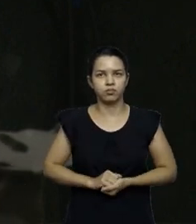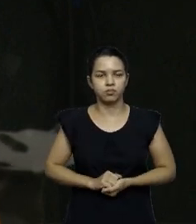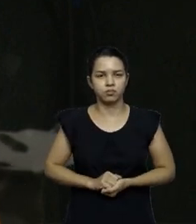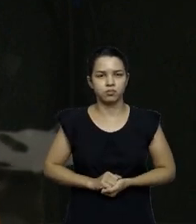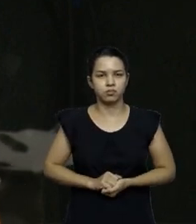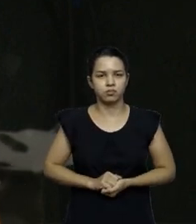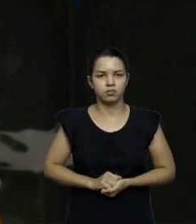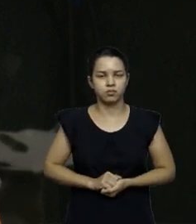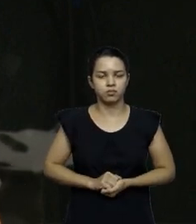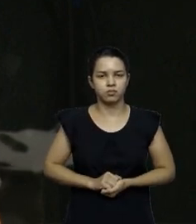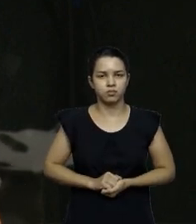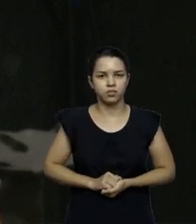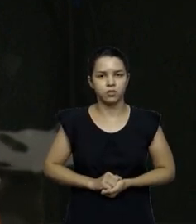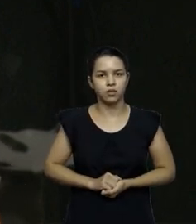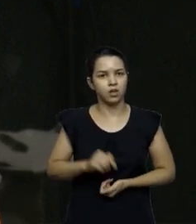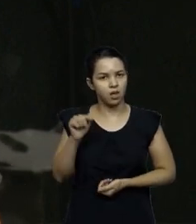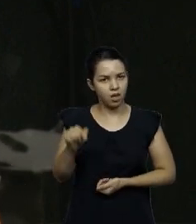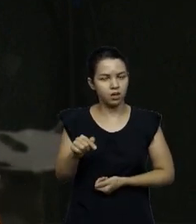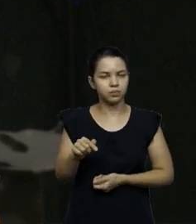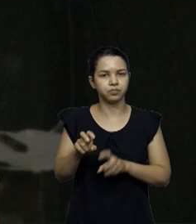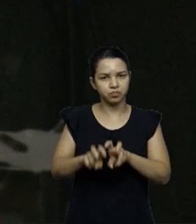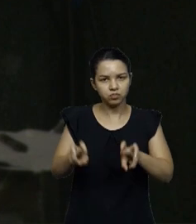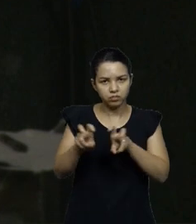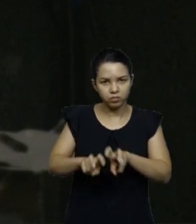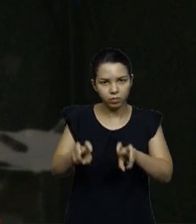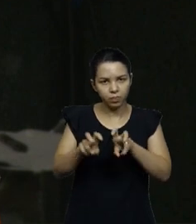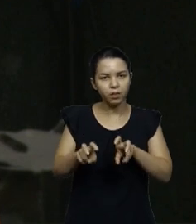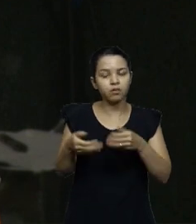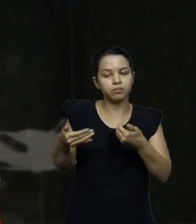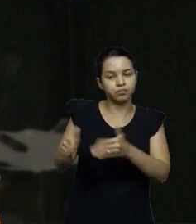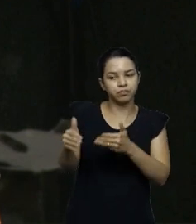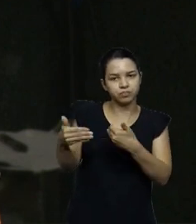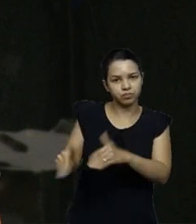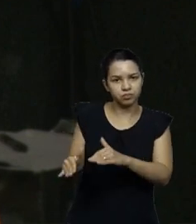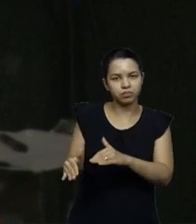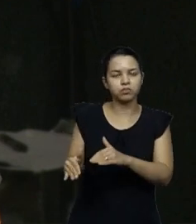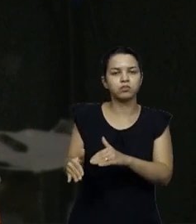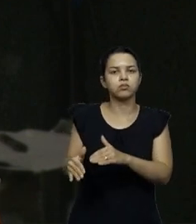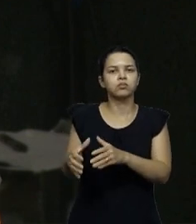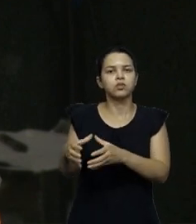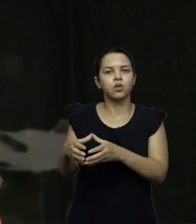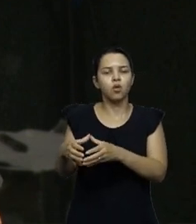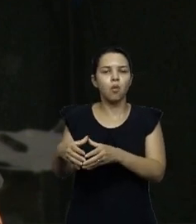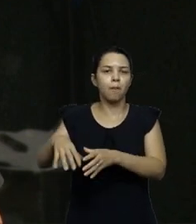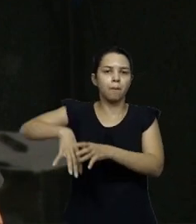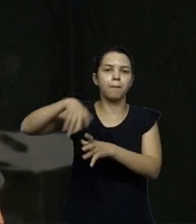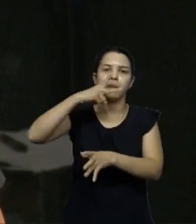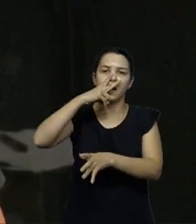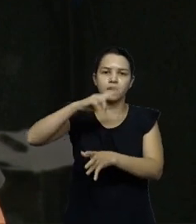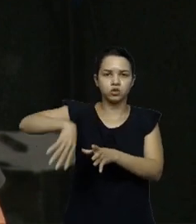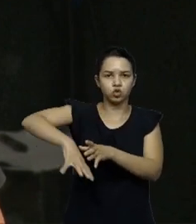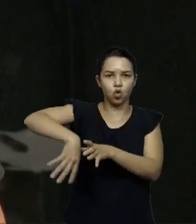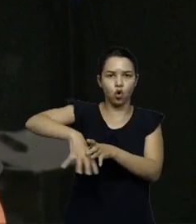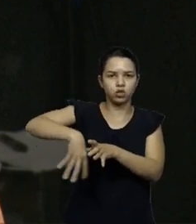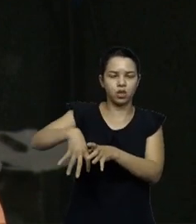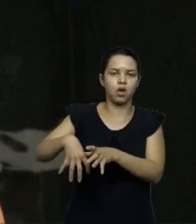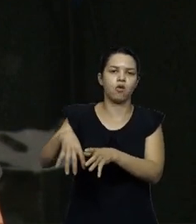e ainda mais esse algoritmo que deixa de lado a classificação e parece um grande sorteio de vagas